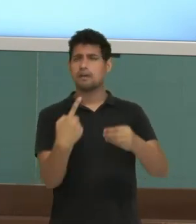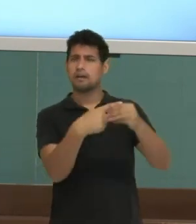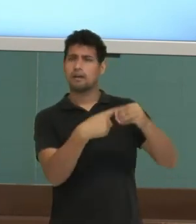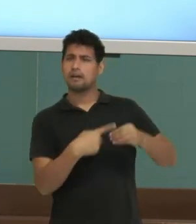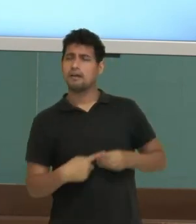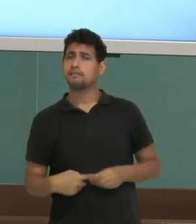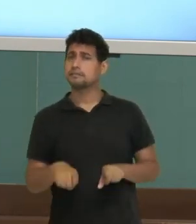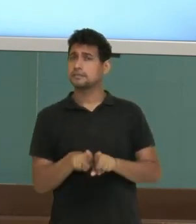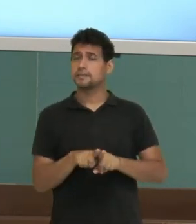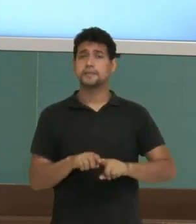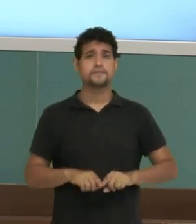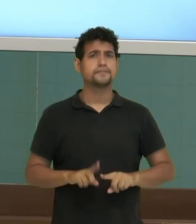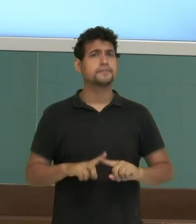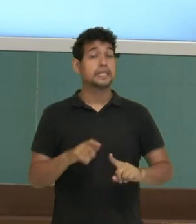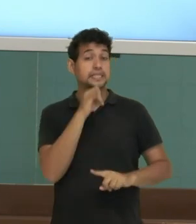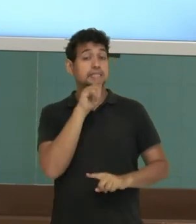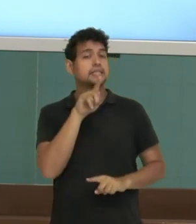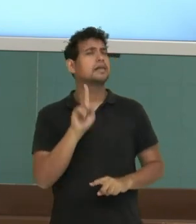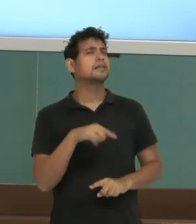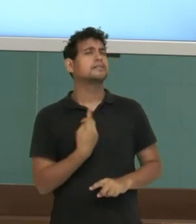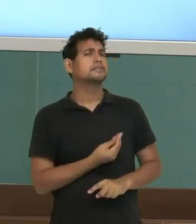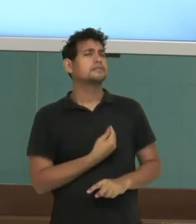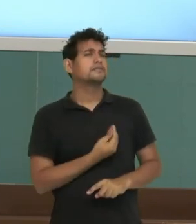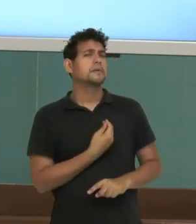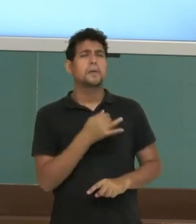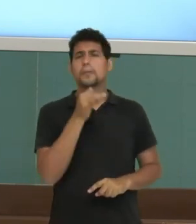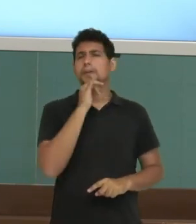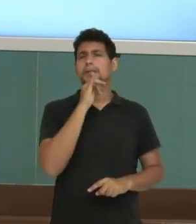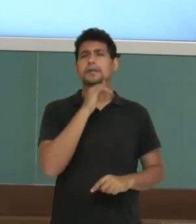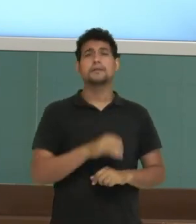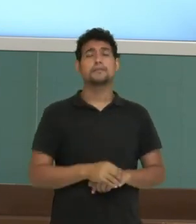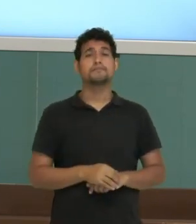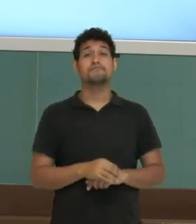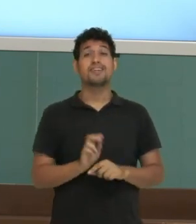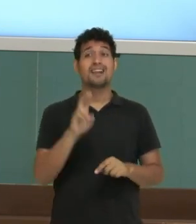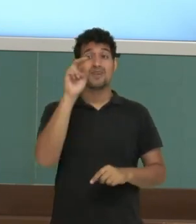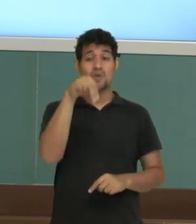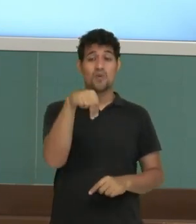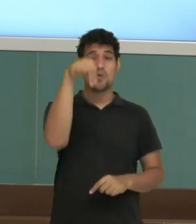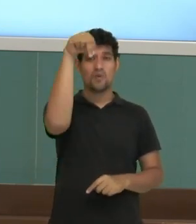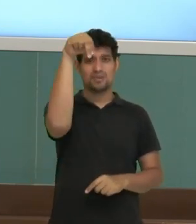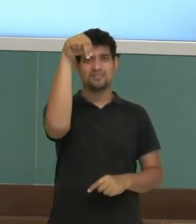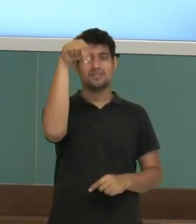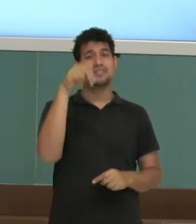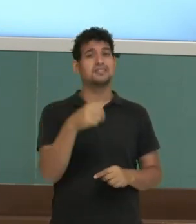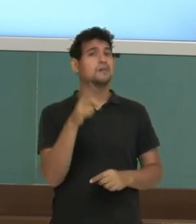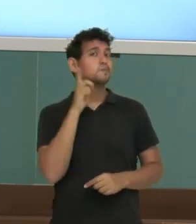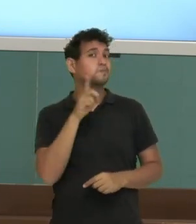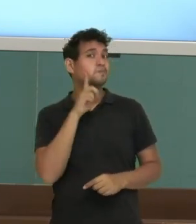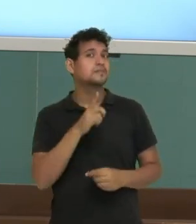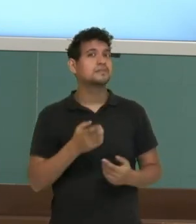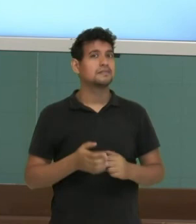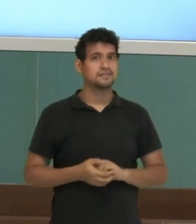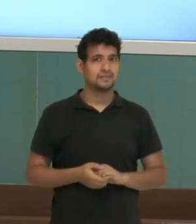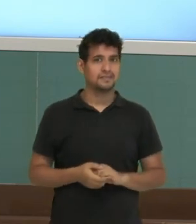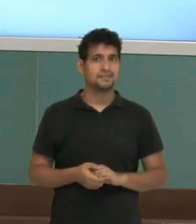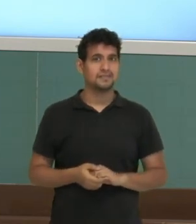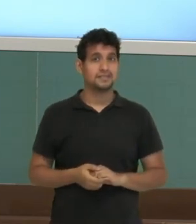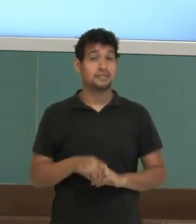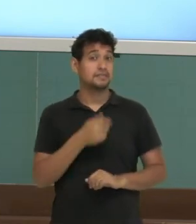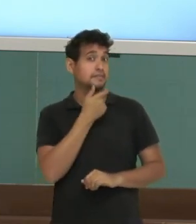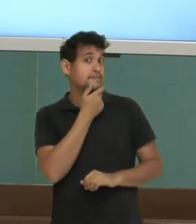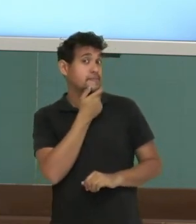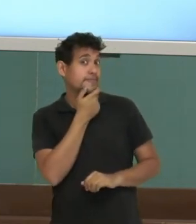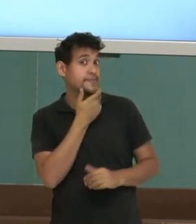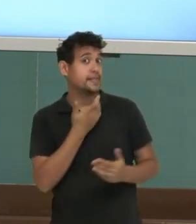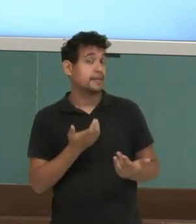nosso estado. Mas e se nós morássemos, por exemplo, no hemisfério norte, nos Estados Unidos, na